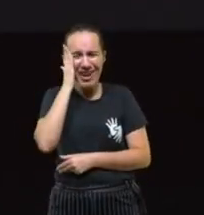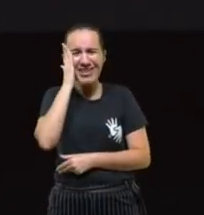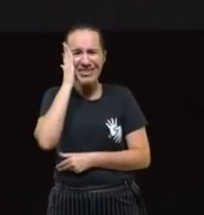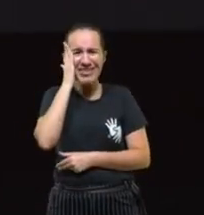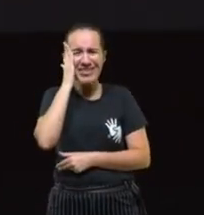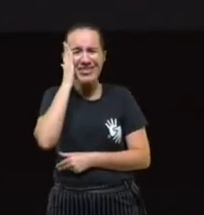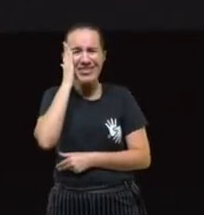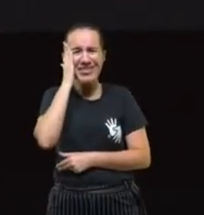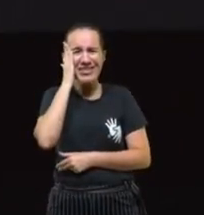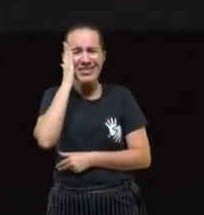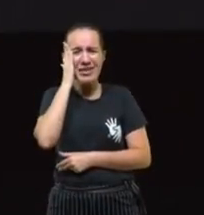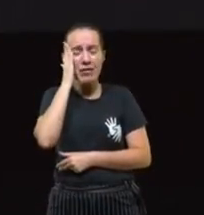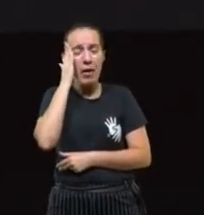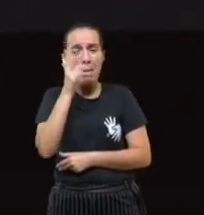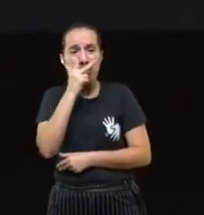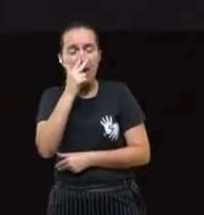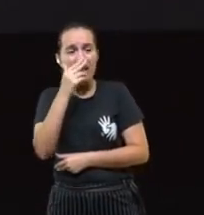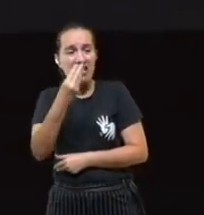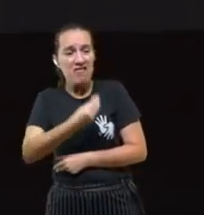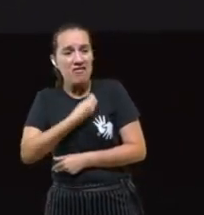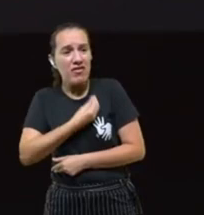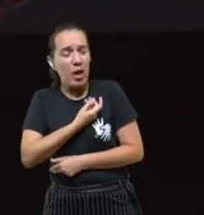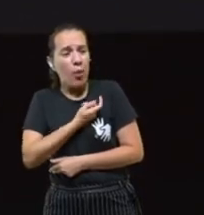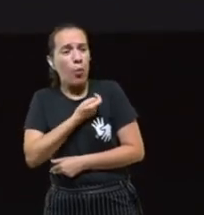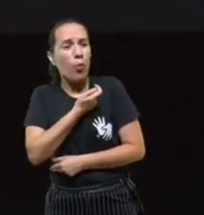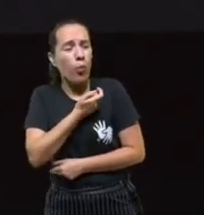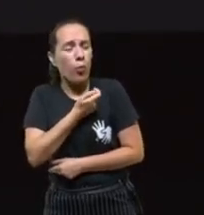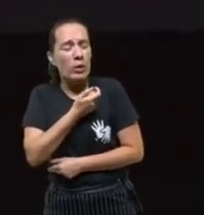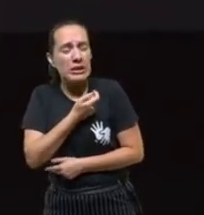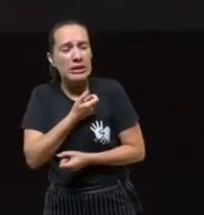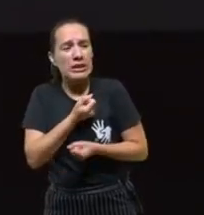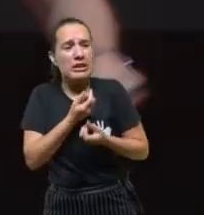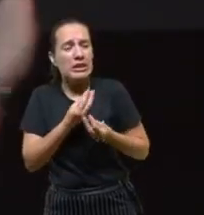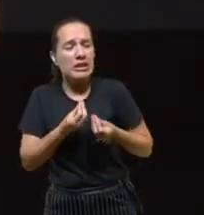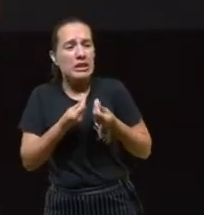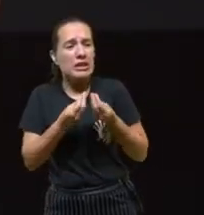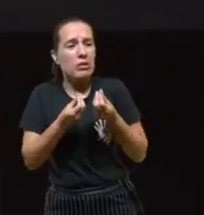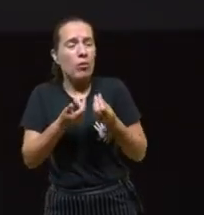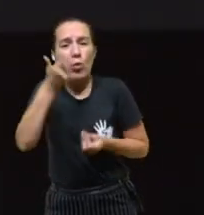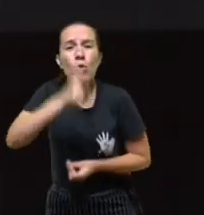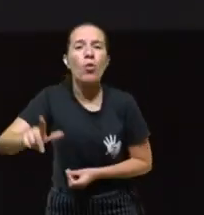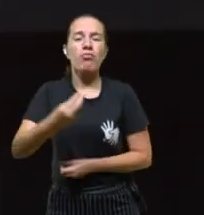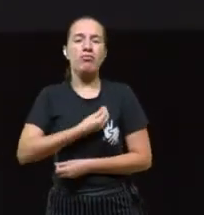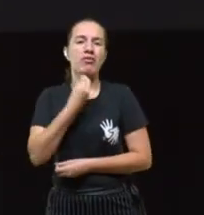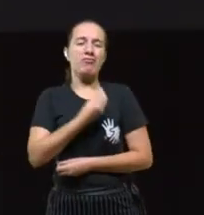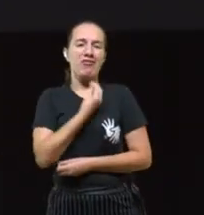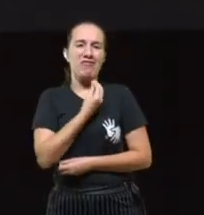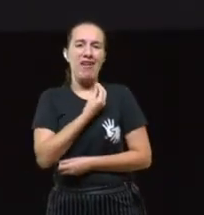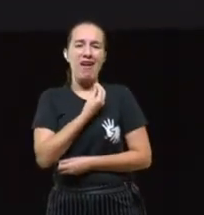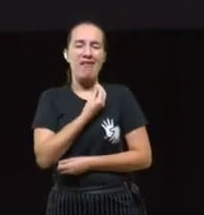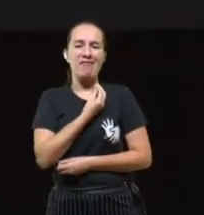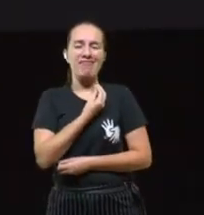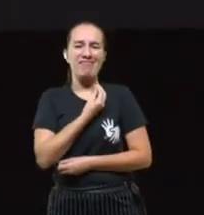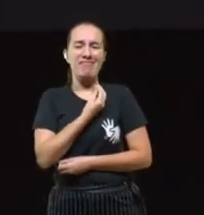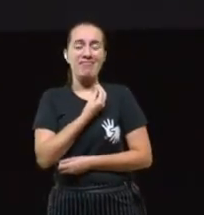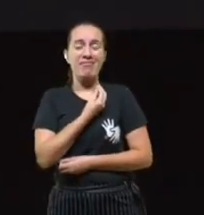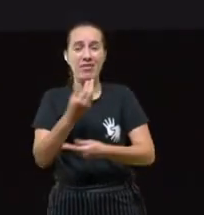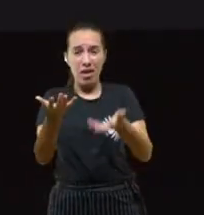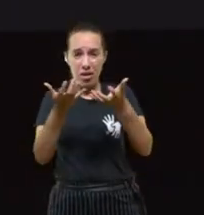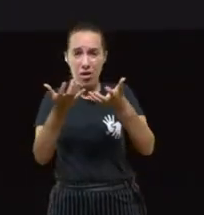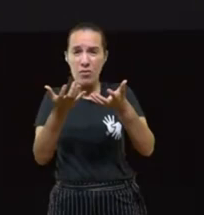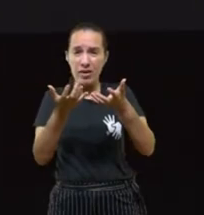está tão perto, mas não rompe, eu não consigo chegar. Eu iria